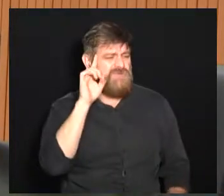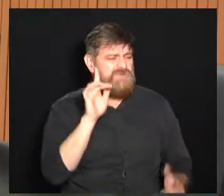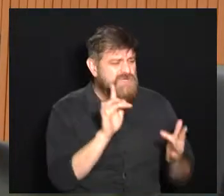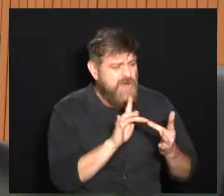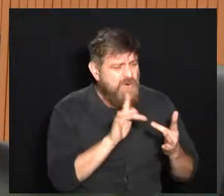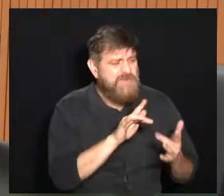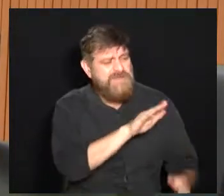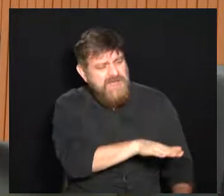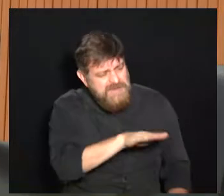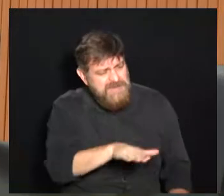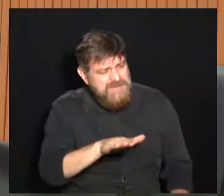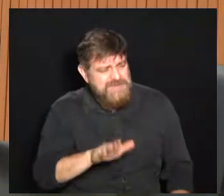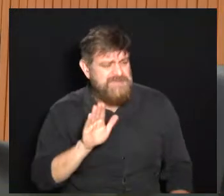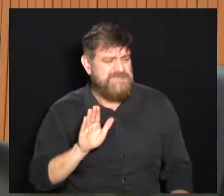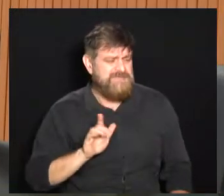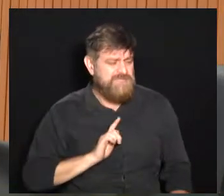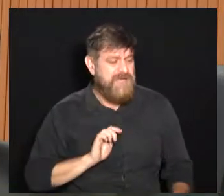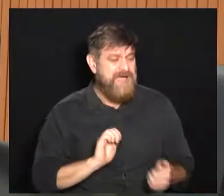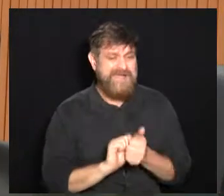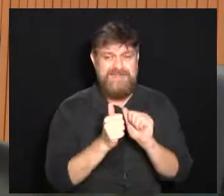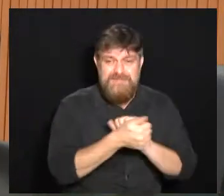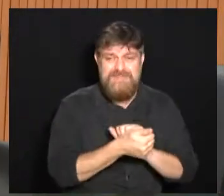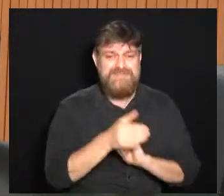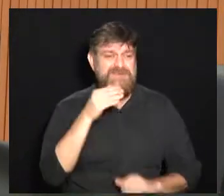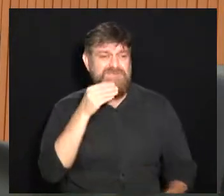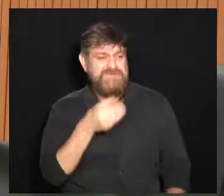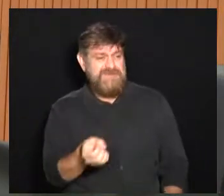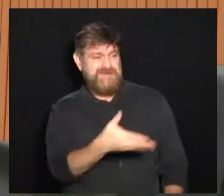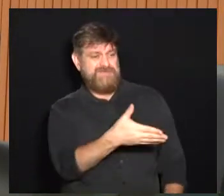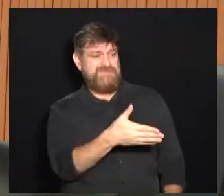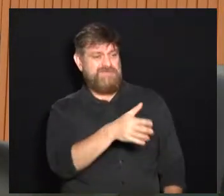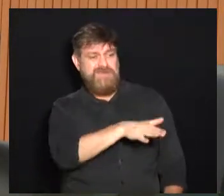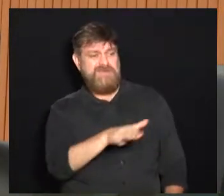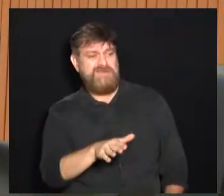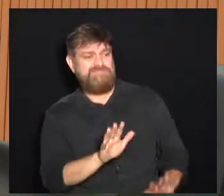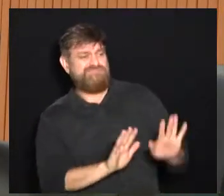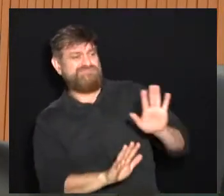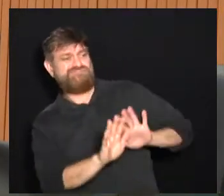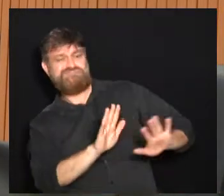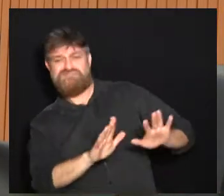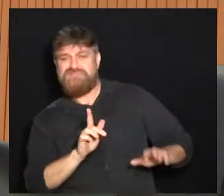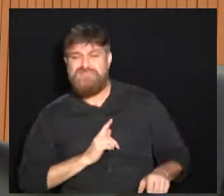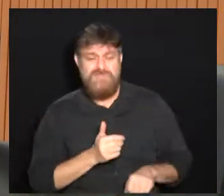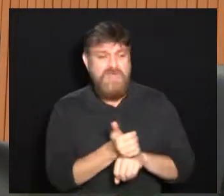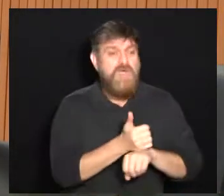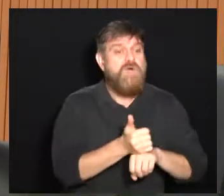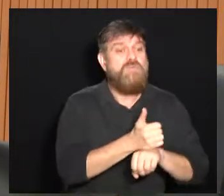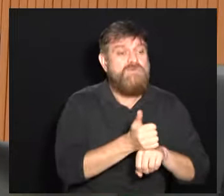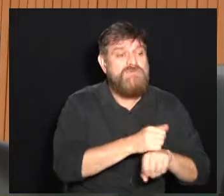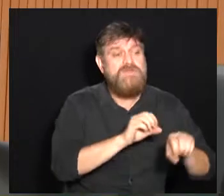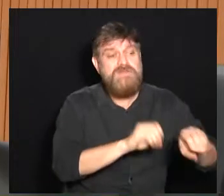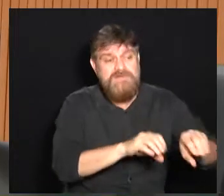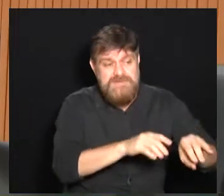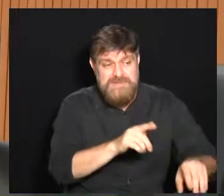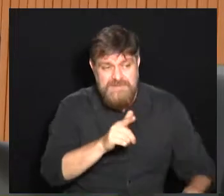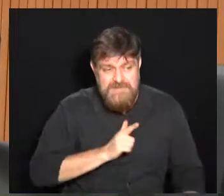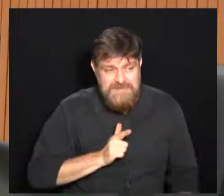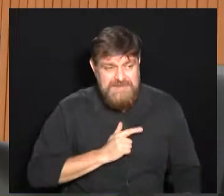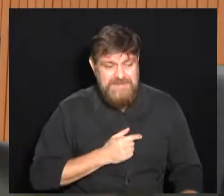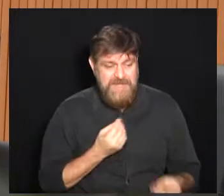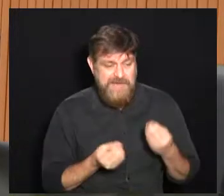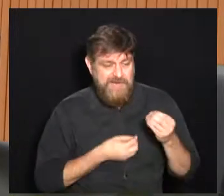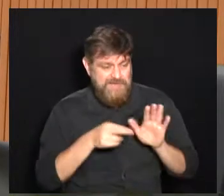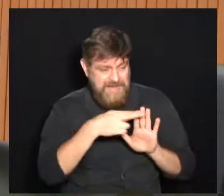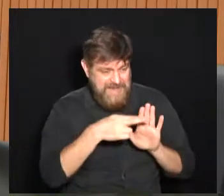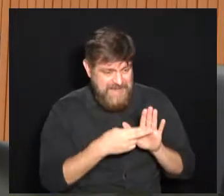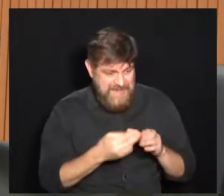com aquelas crianças, da adaptação que tem da criança com o profissional da área da educação. Existe algum caminho dentro